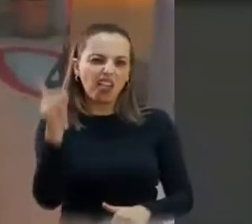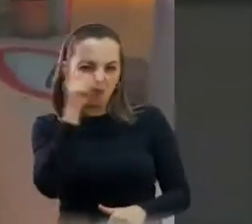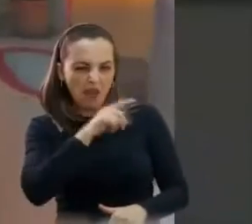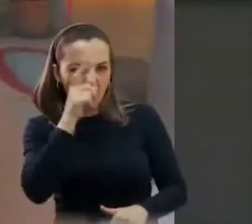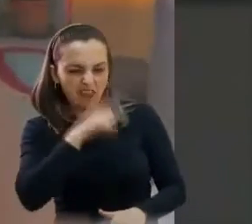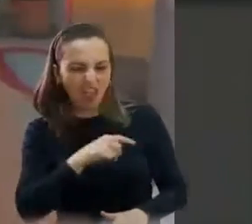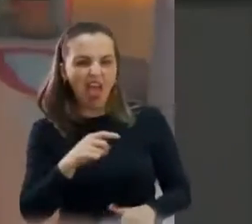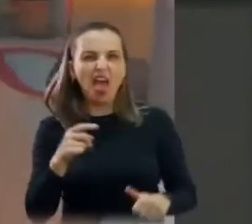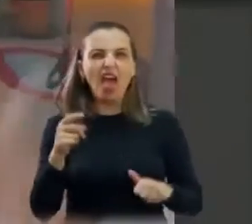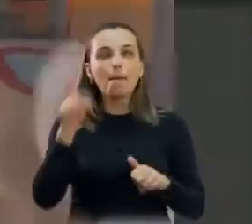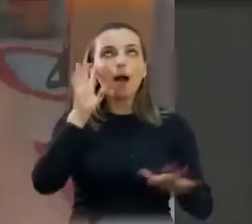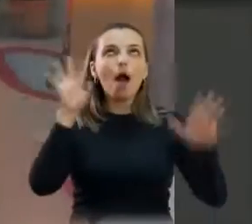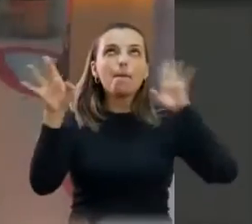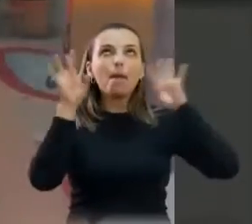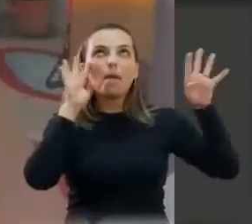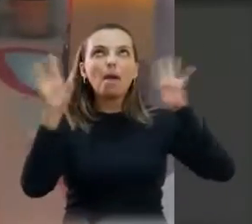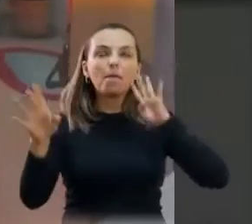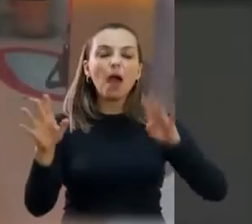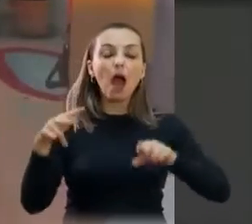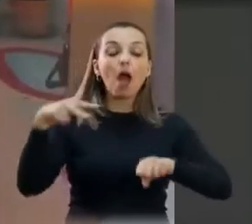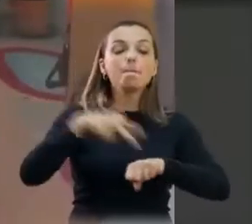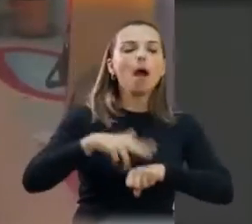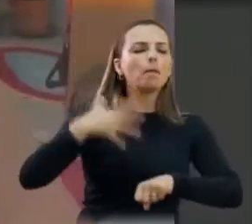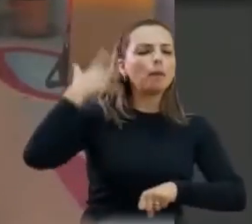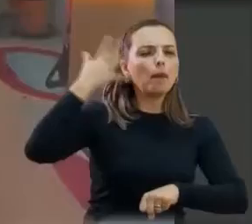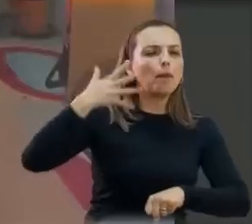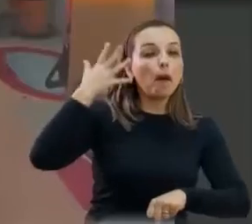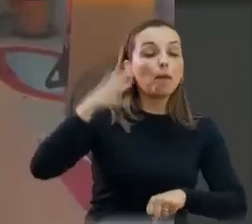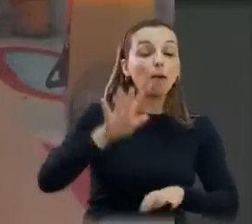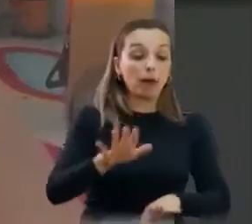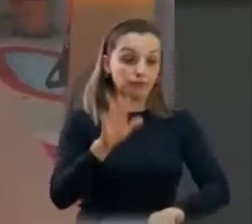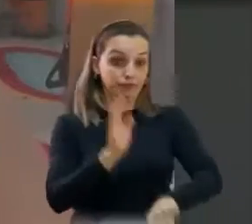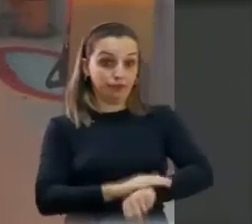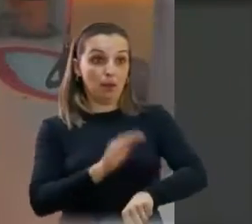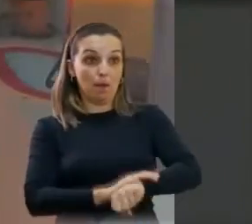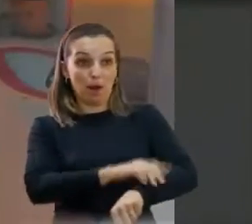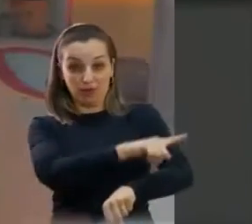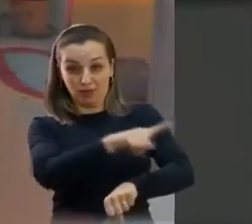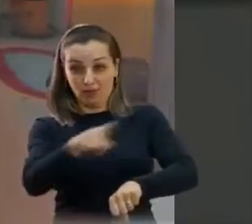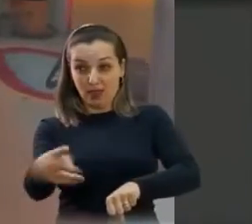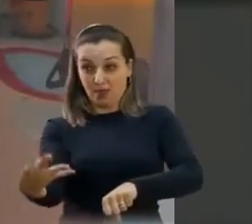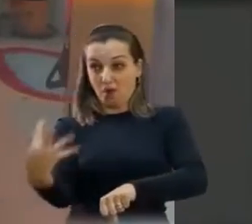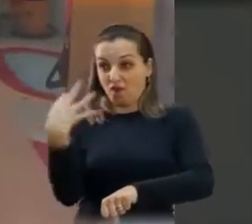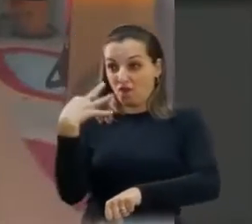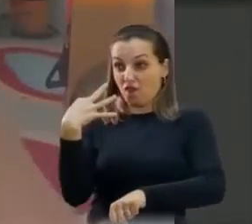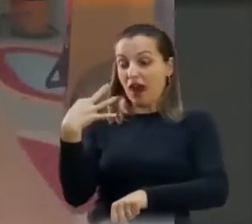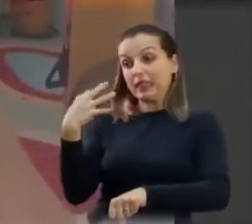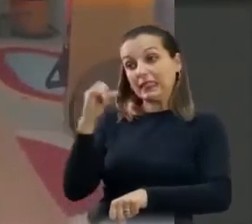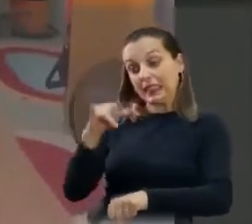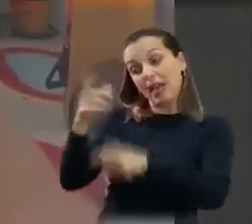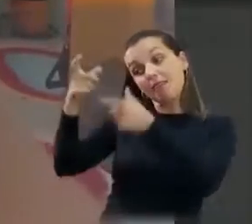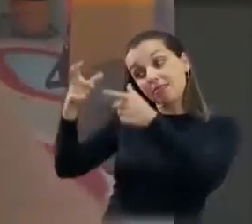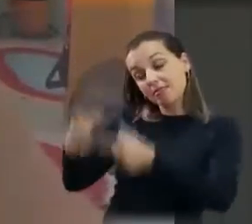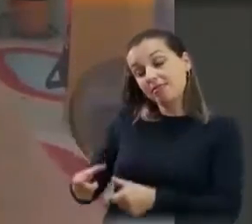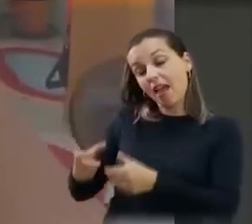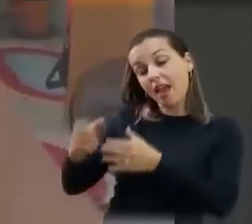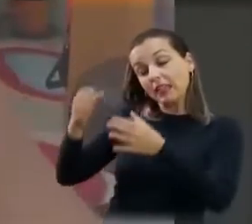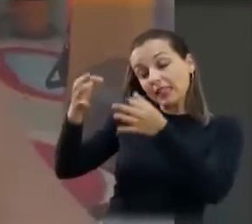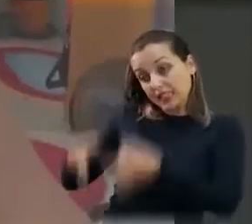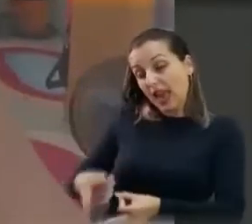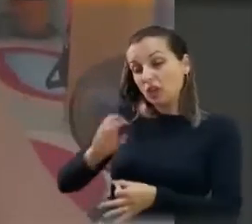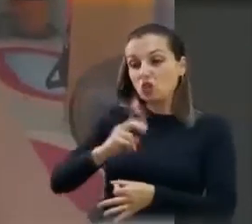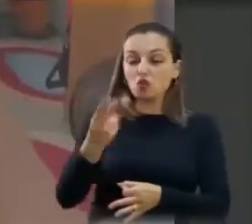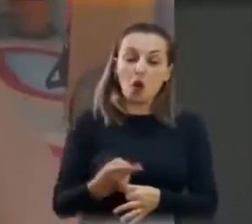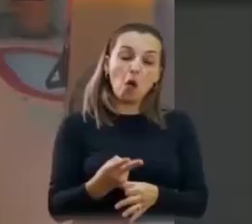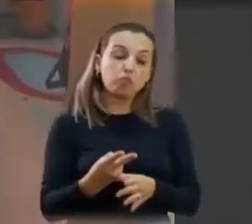falar bonito, sendo que na hora H as pessoas veem qual é o posicionamento dos vereadores, se é sério ou não, se é coerente ou